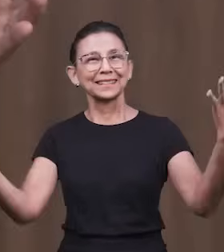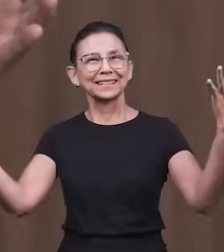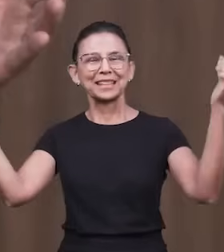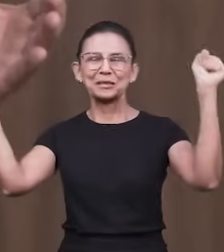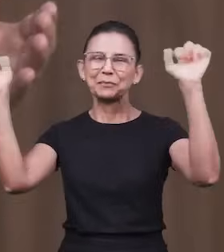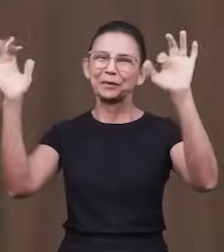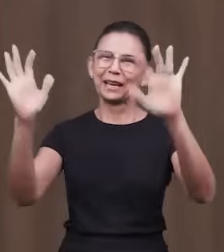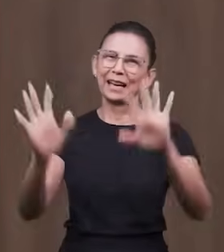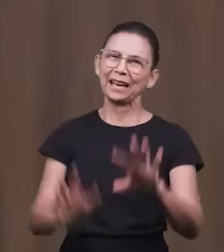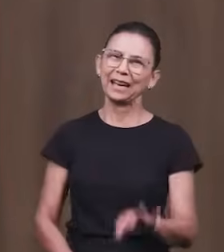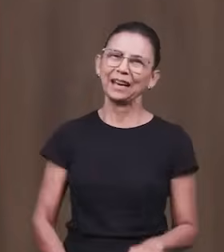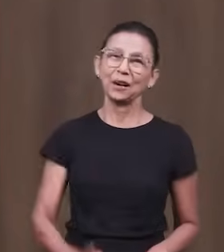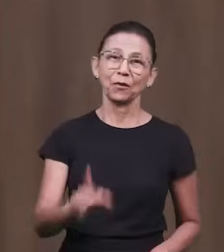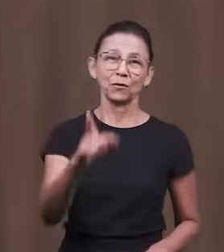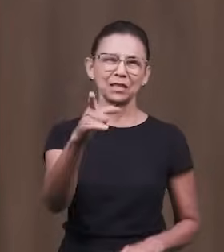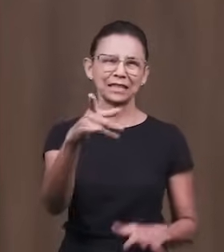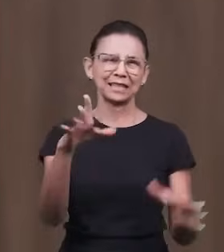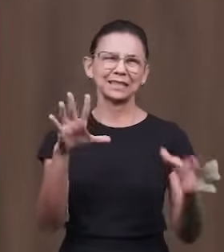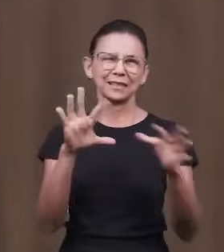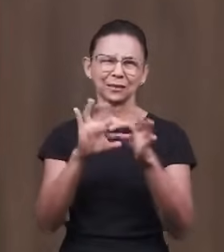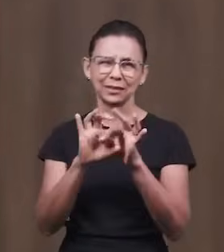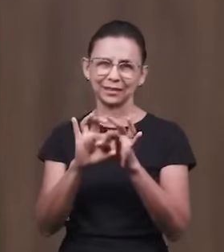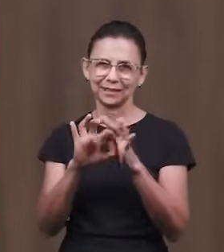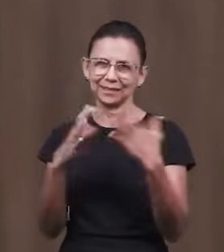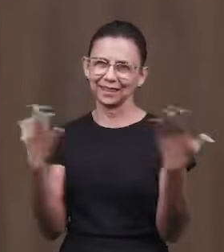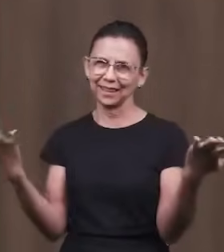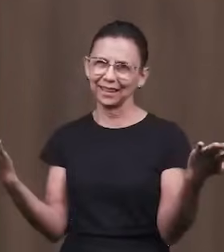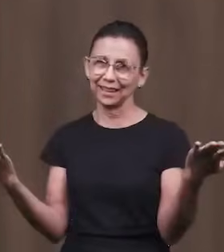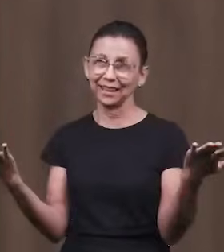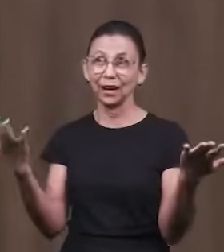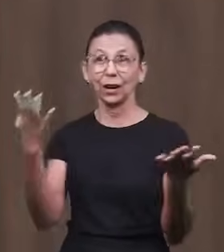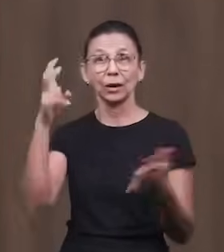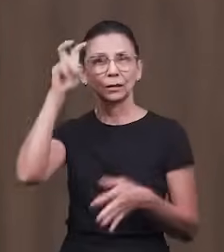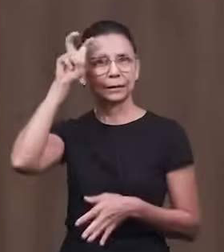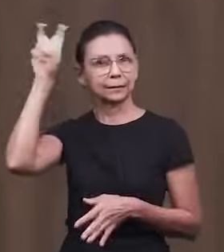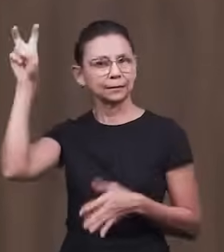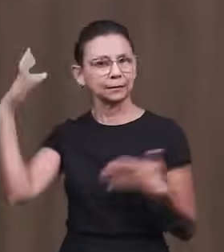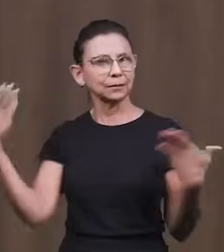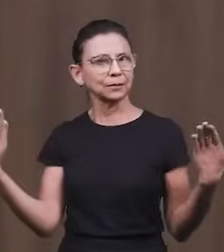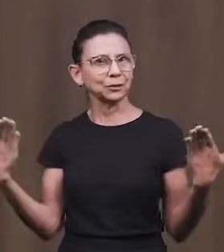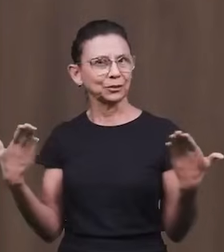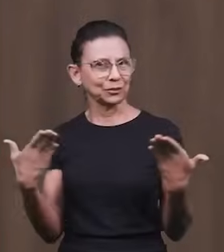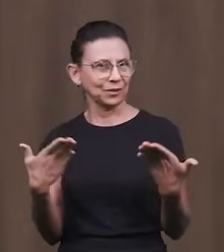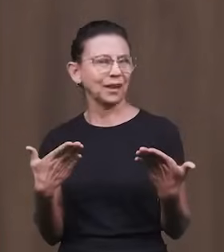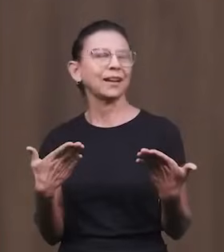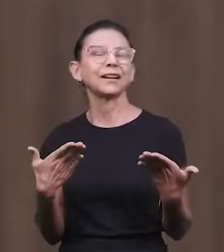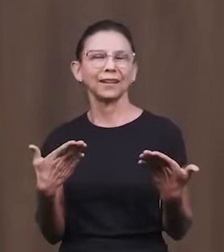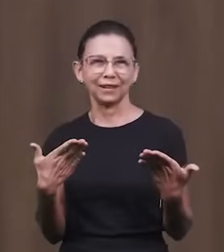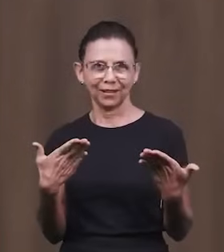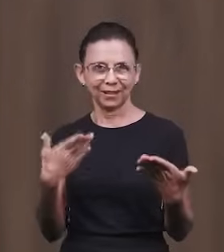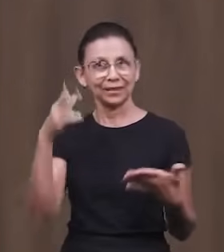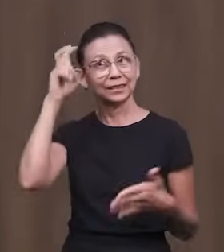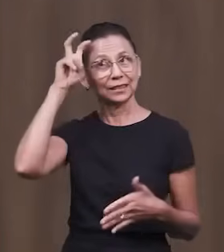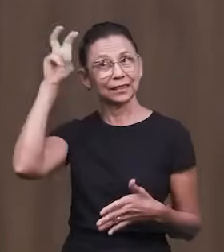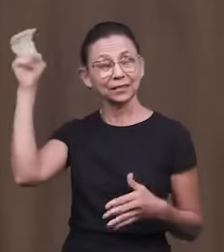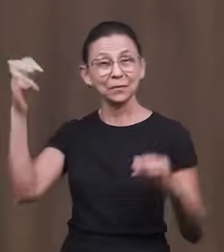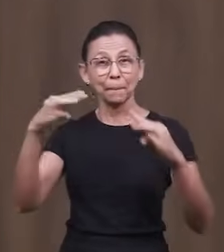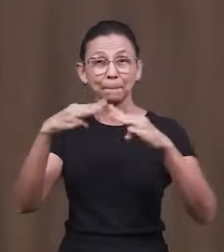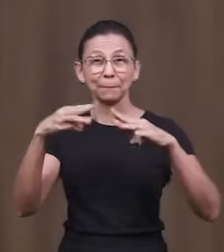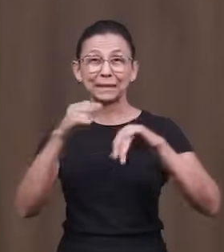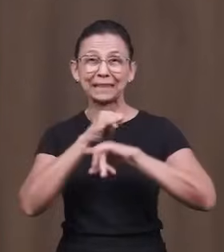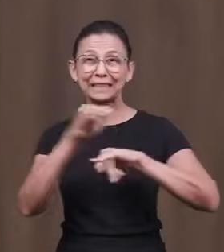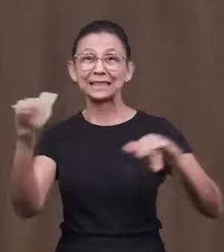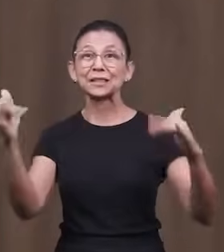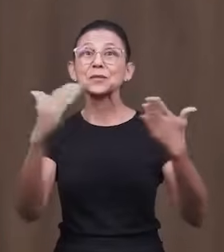Que bênção é ter você aqui com a gente. Chegou aí a nossa quinta-feira. Hoje é quinta-feira, o Manai News